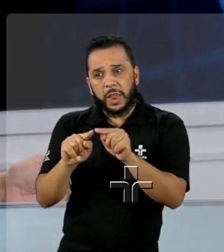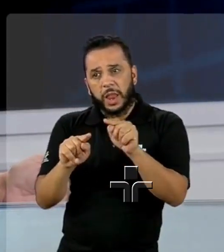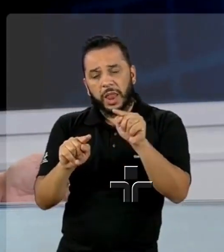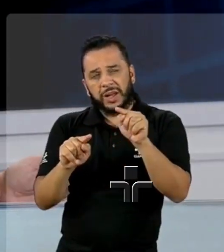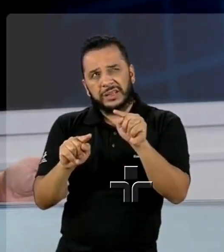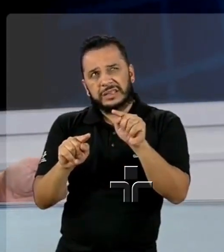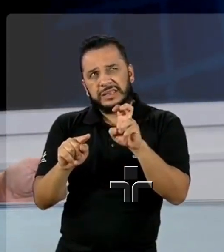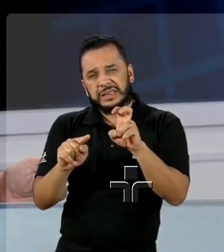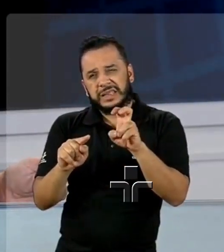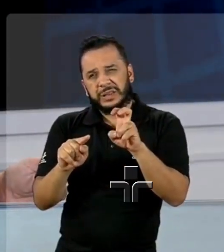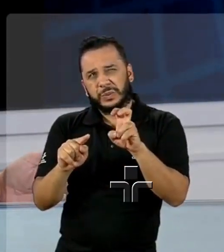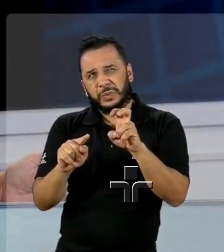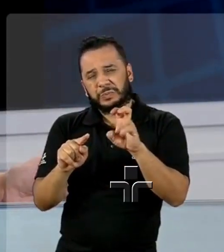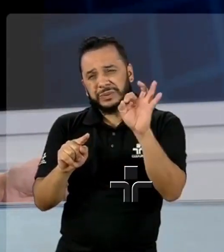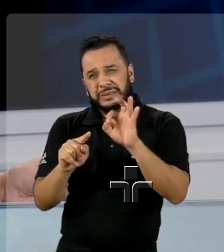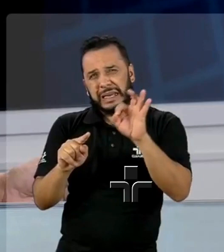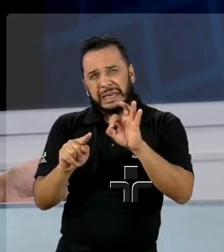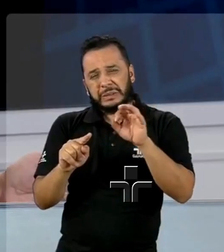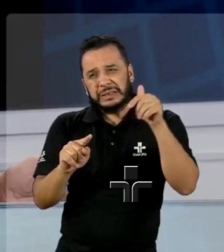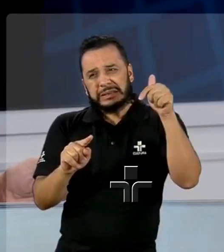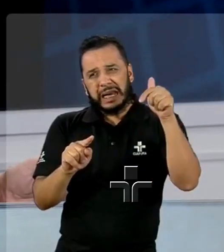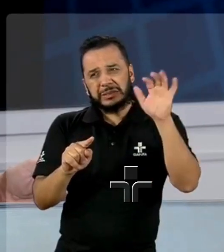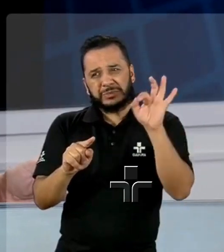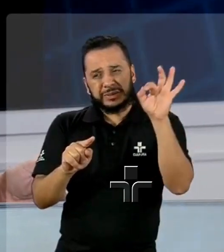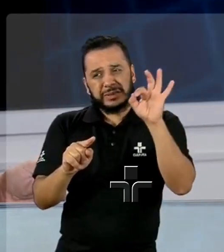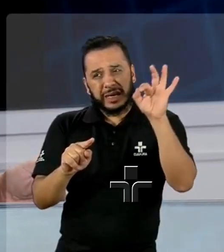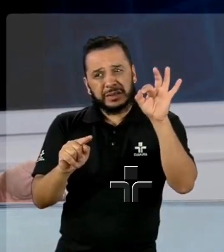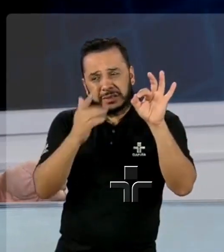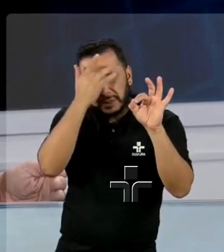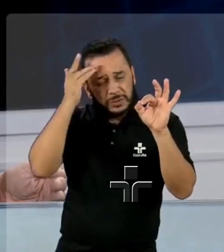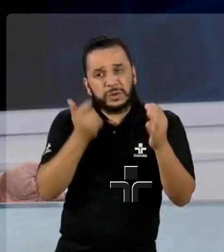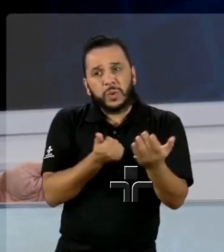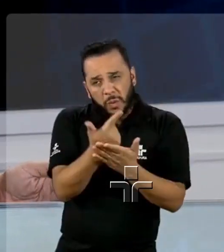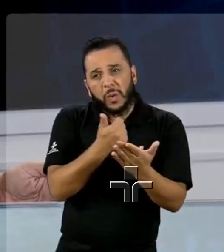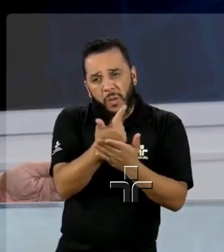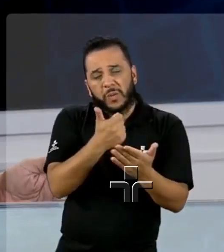5%, 6%, 7%, no consumo de livros no Brasil nos últimos